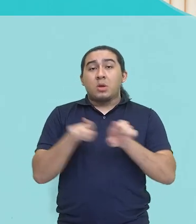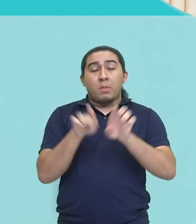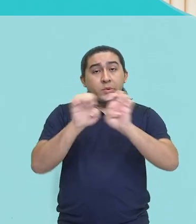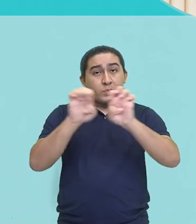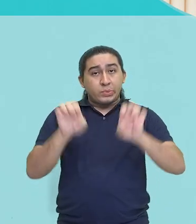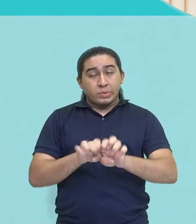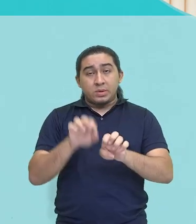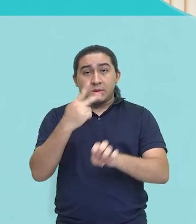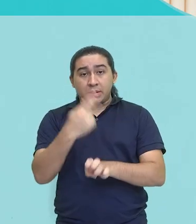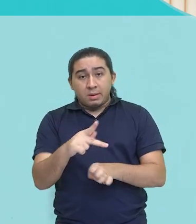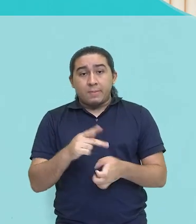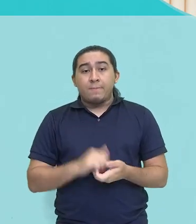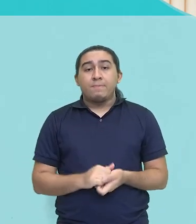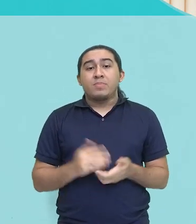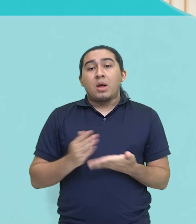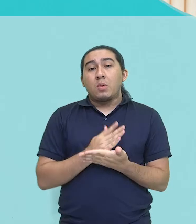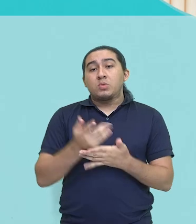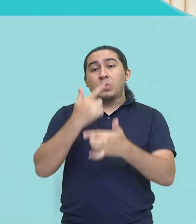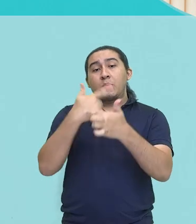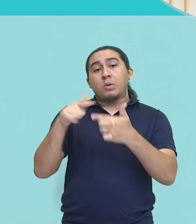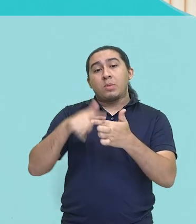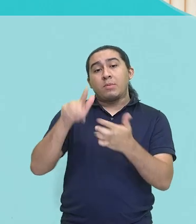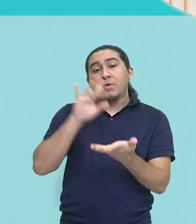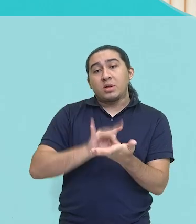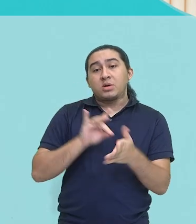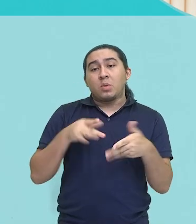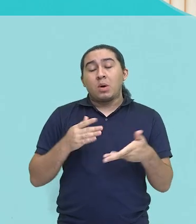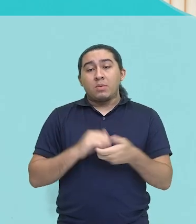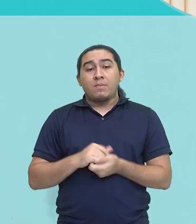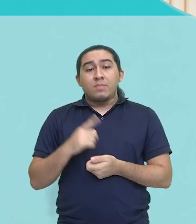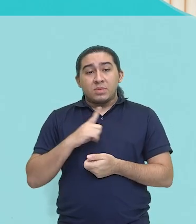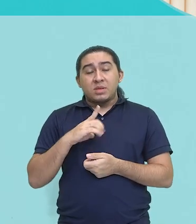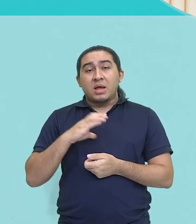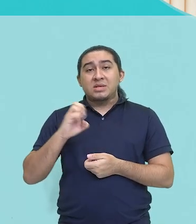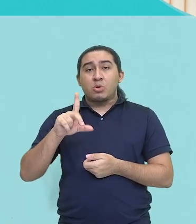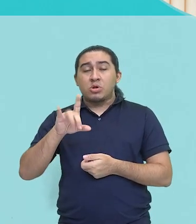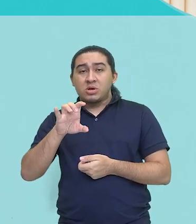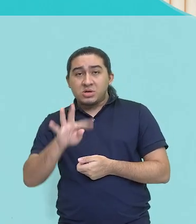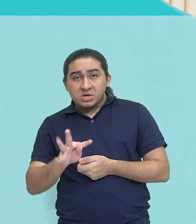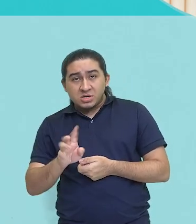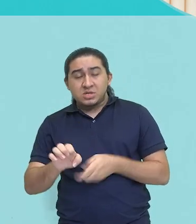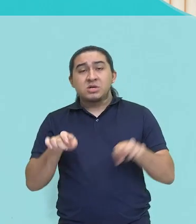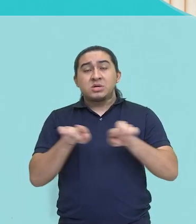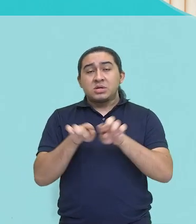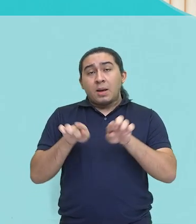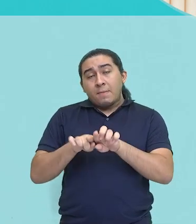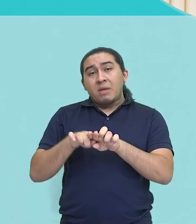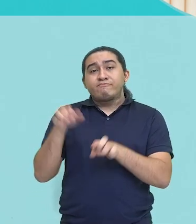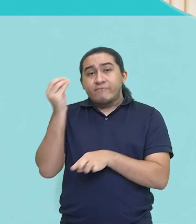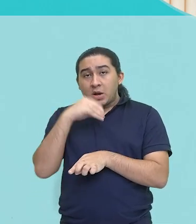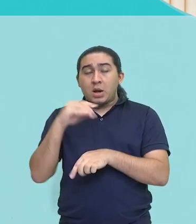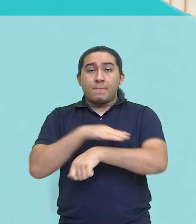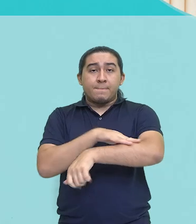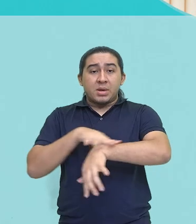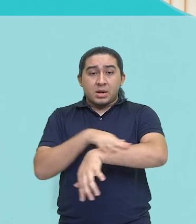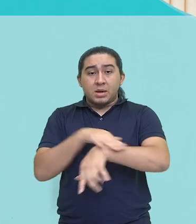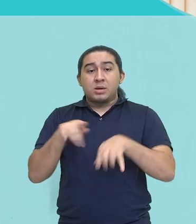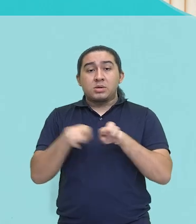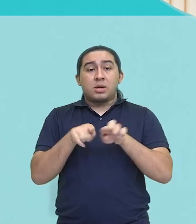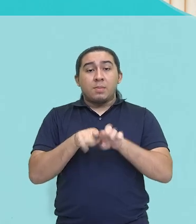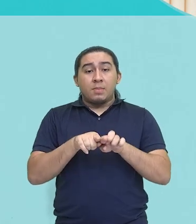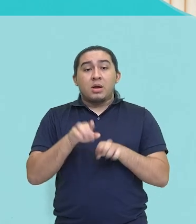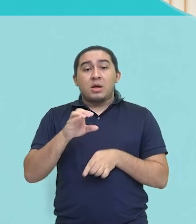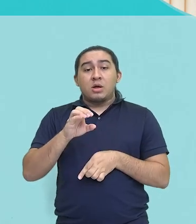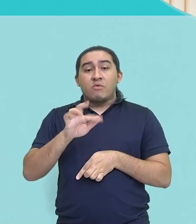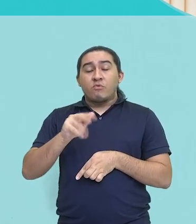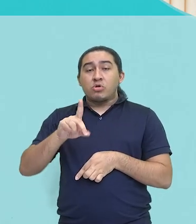funcionalidade. Alguns dos problemas mais comuns são celulite, flacidez, estrias e foliculite. A celulite é